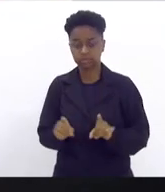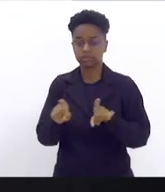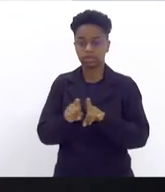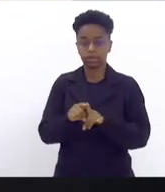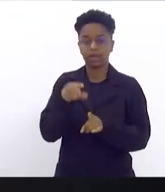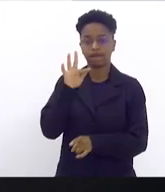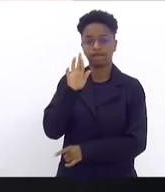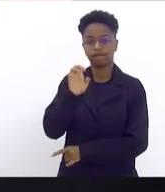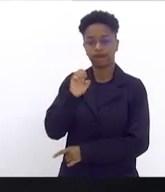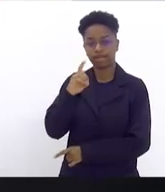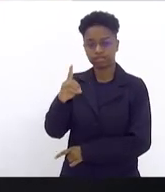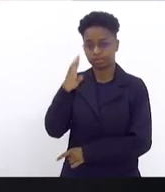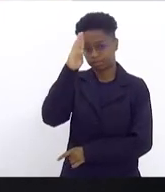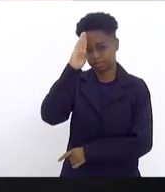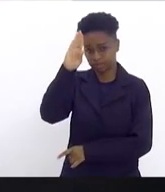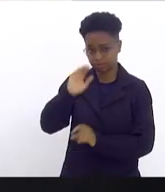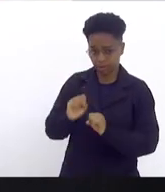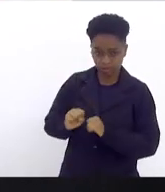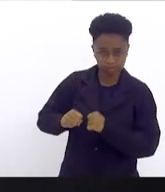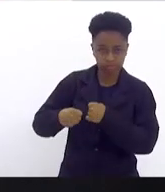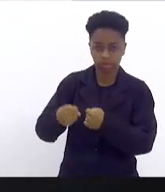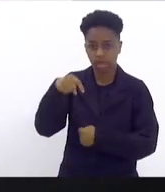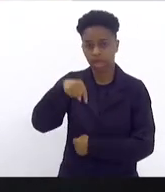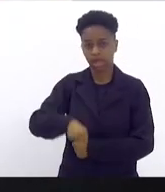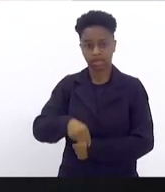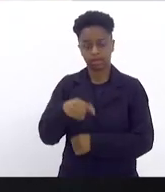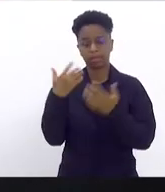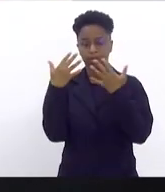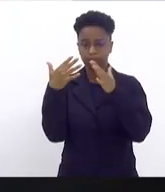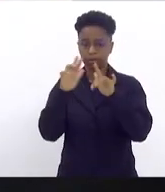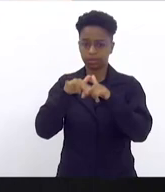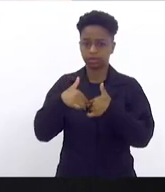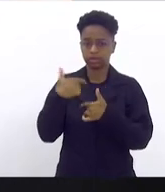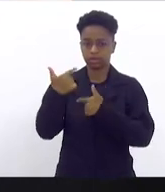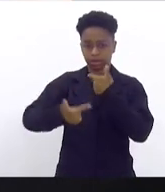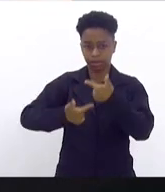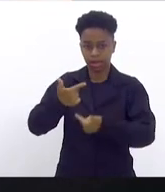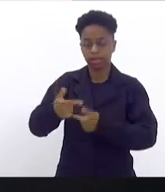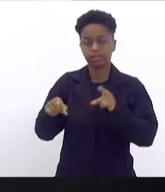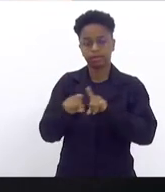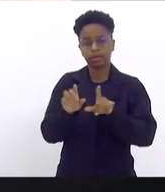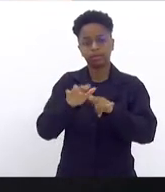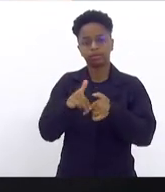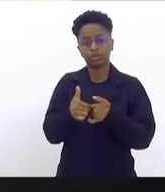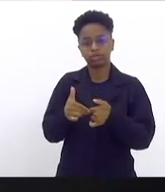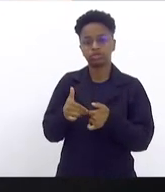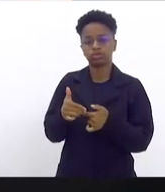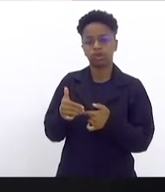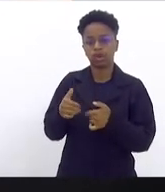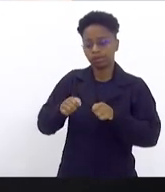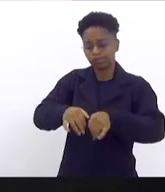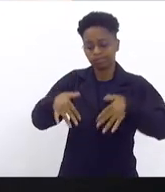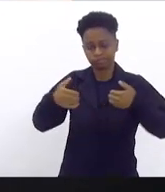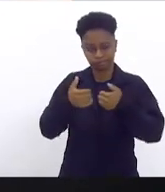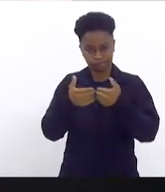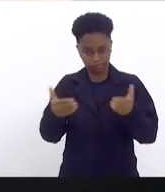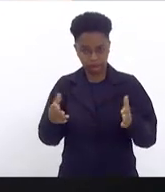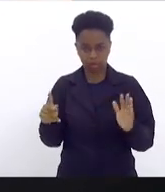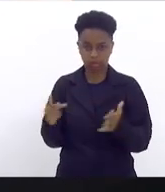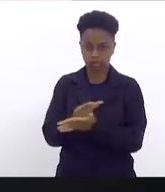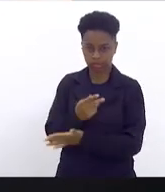entusiasta e militante da pauta aqui na casa. Parabenizar a Vossa Excelência pelo trabalho, pela realização recente das audiências públicas.